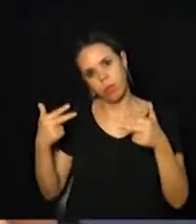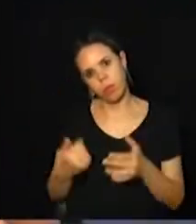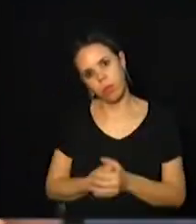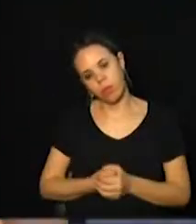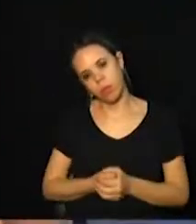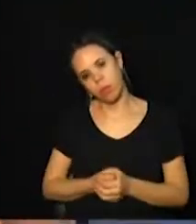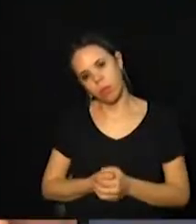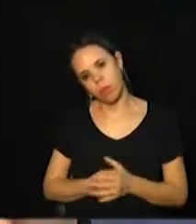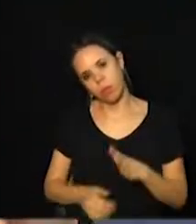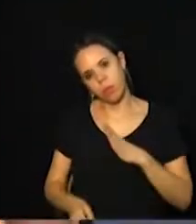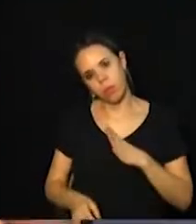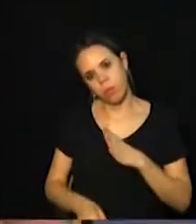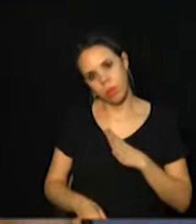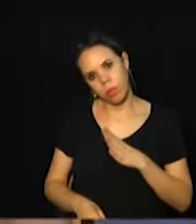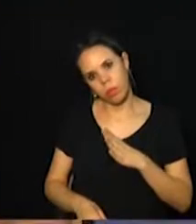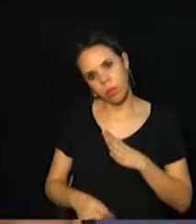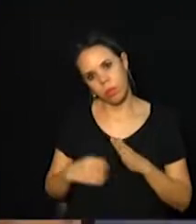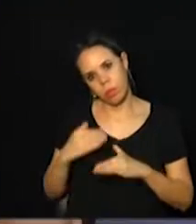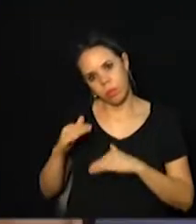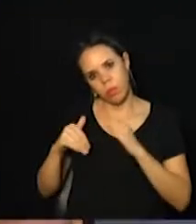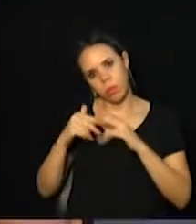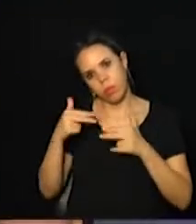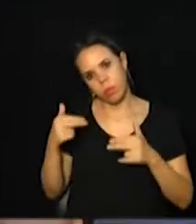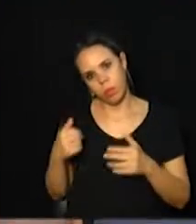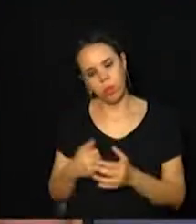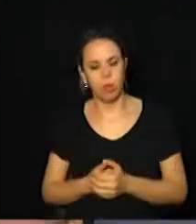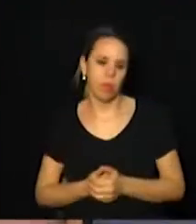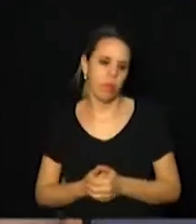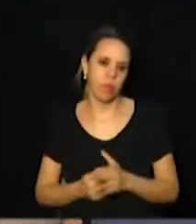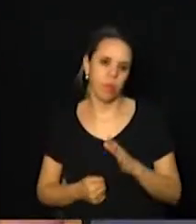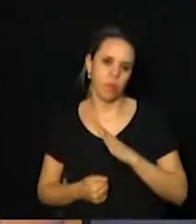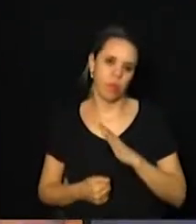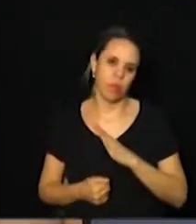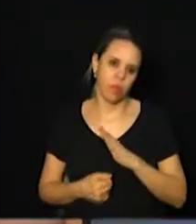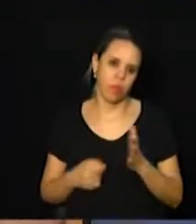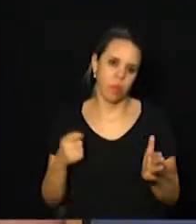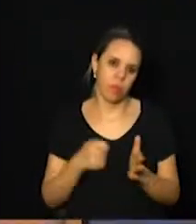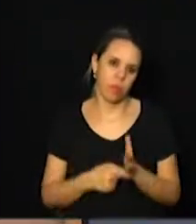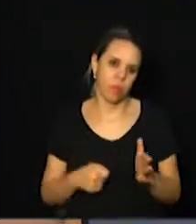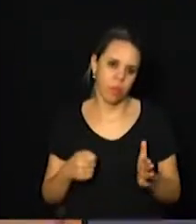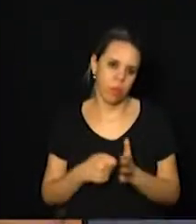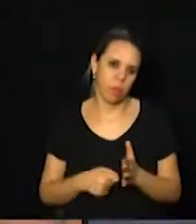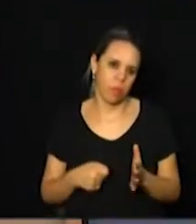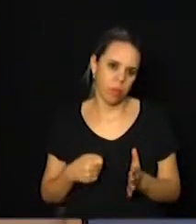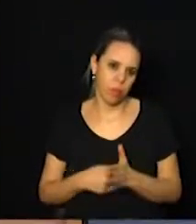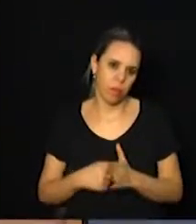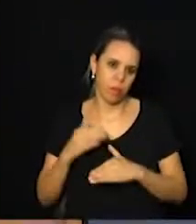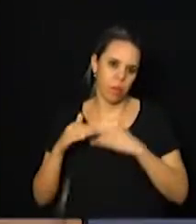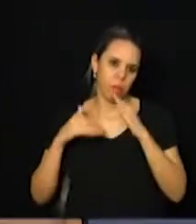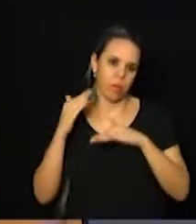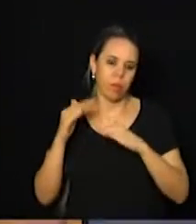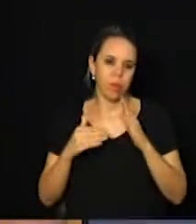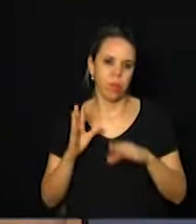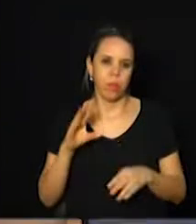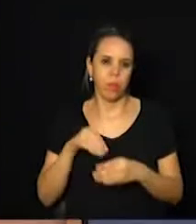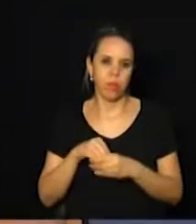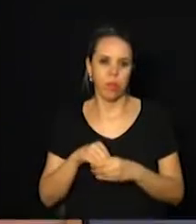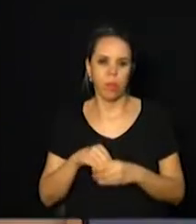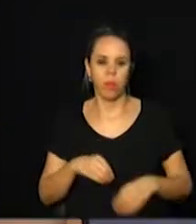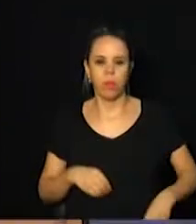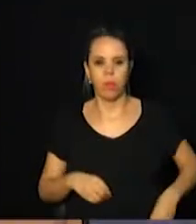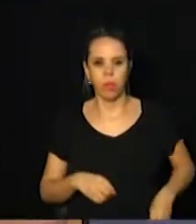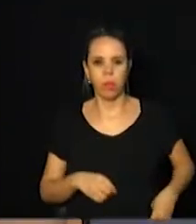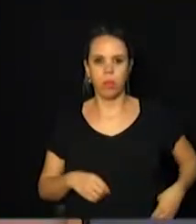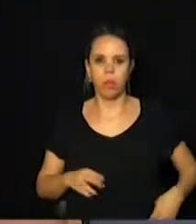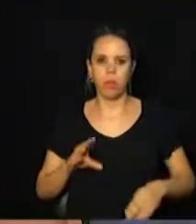uma cidade conduzir-vos remédio uma cidade que luta e desenvolve dentro dos parâmetros